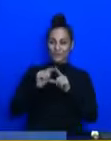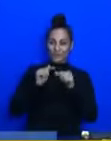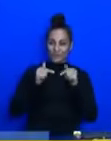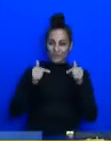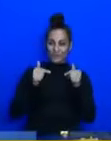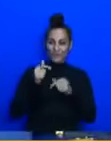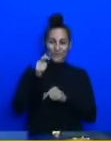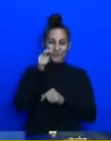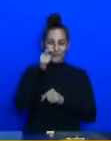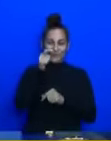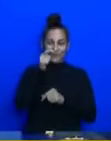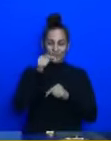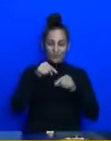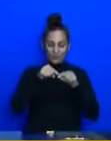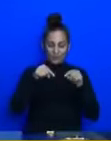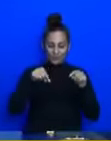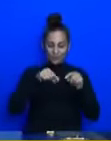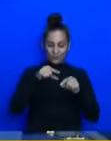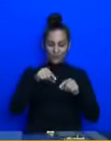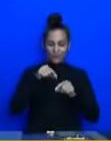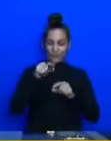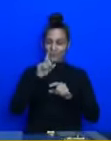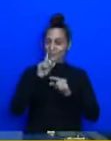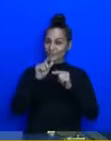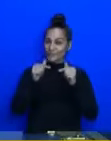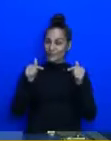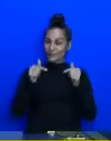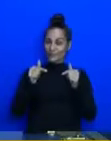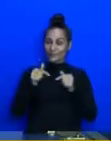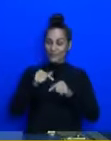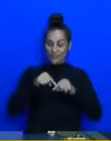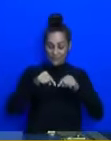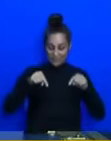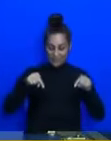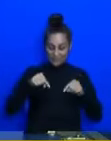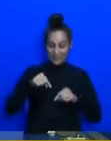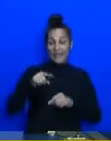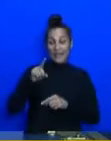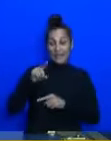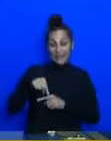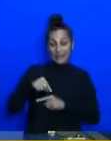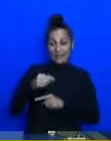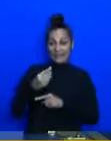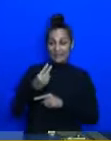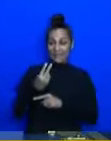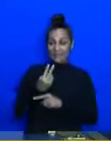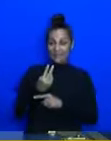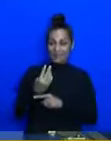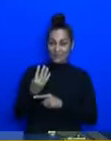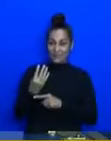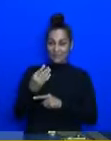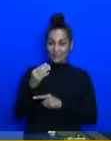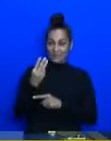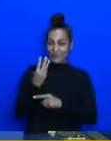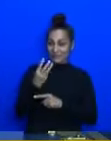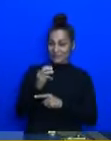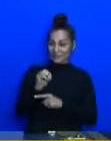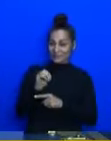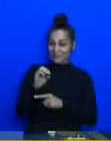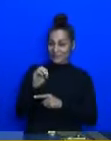sorte. Vamos conferir as dezenas sorteadas no dia de sorte. As 7 dezenas sorteadas foram 24,